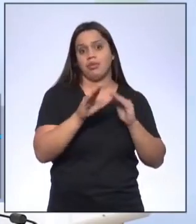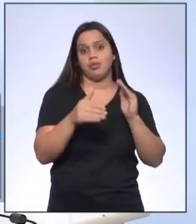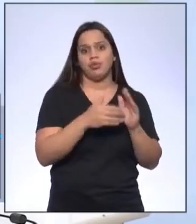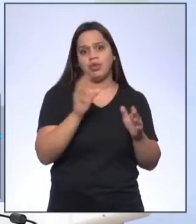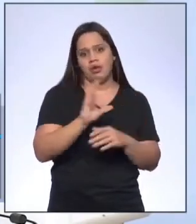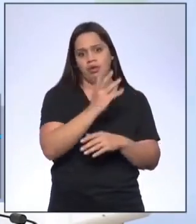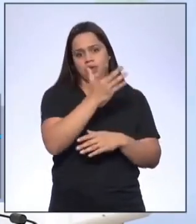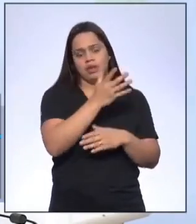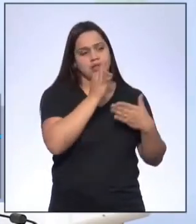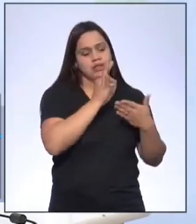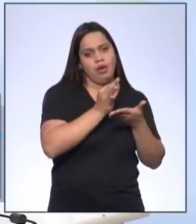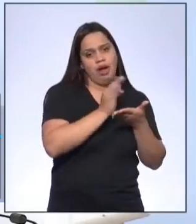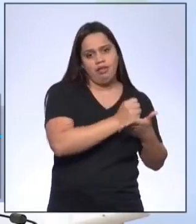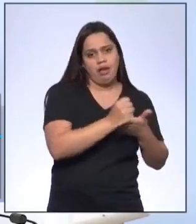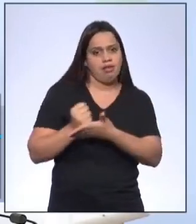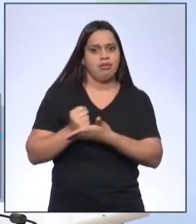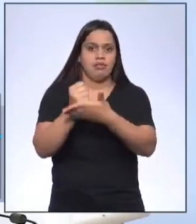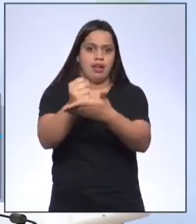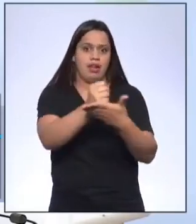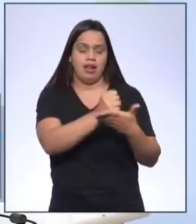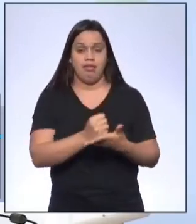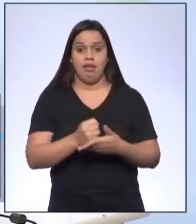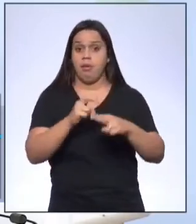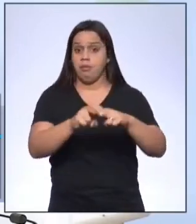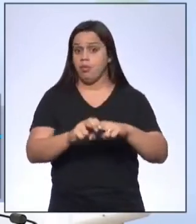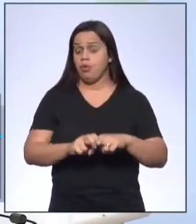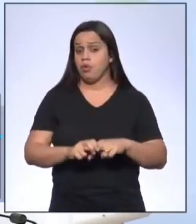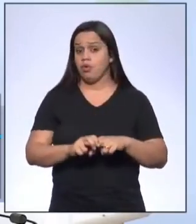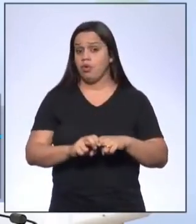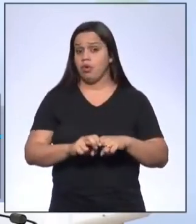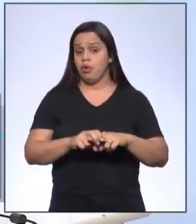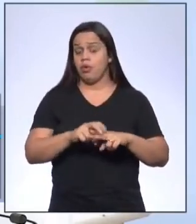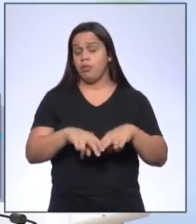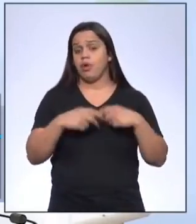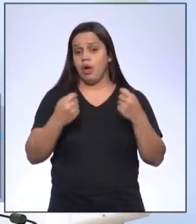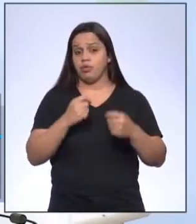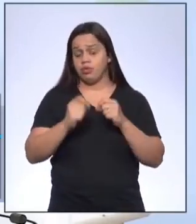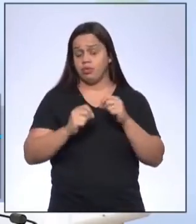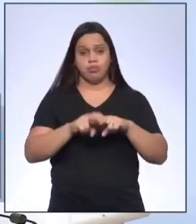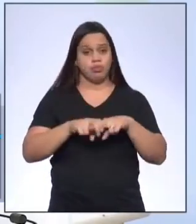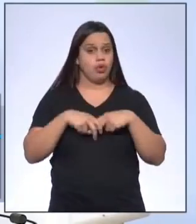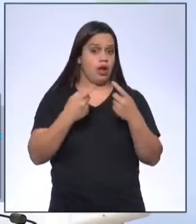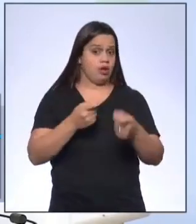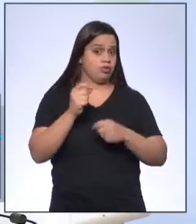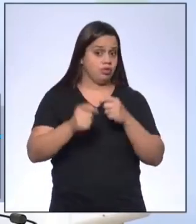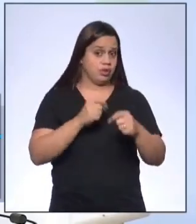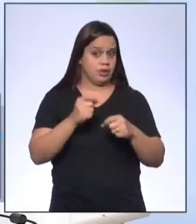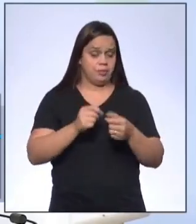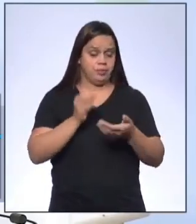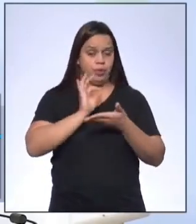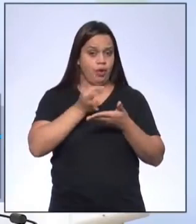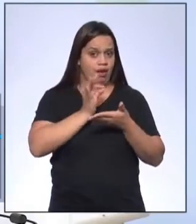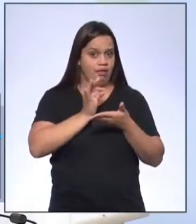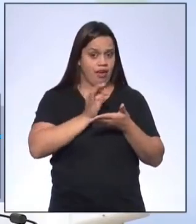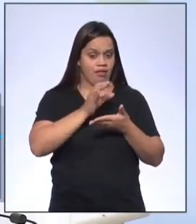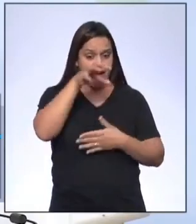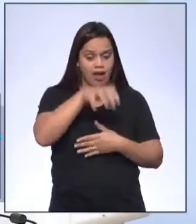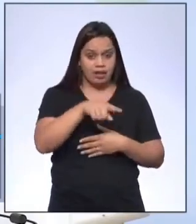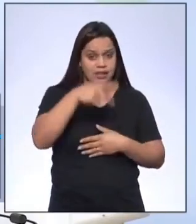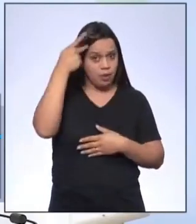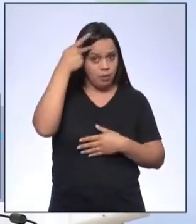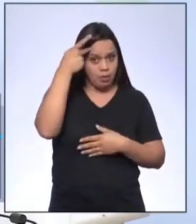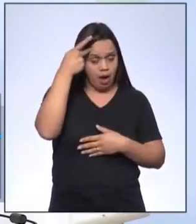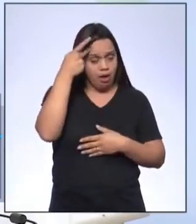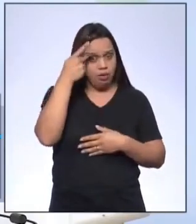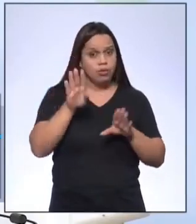Paulo, pelo café se concentrar muito aqui na nossa cidade, então ele acabou se destacando, não só aqui em São Paulo, como em